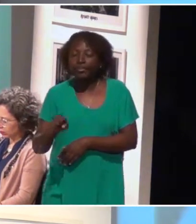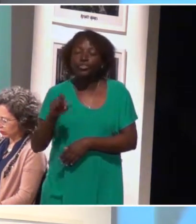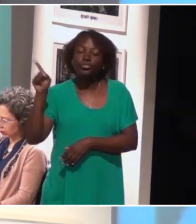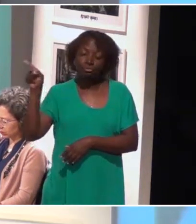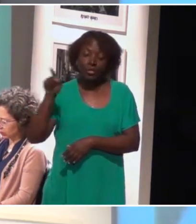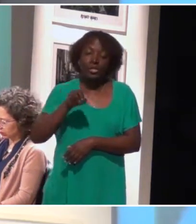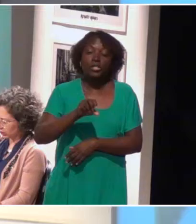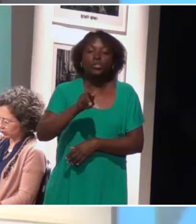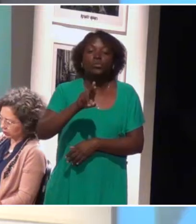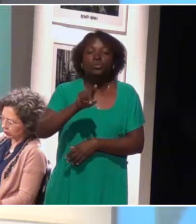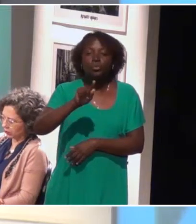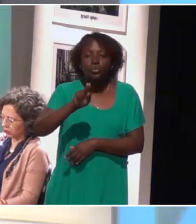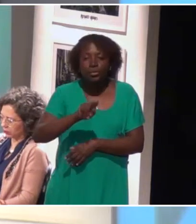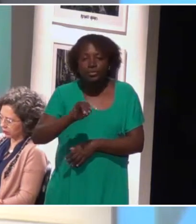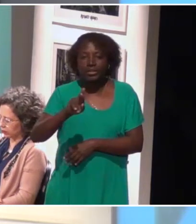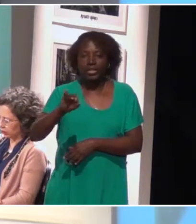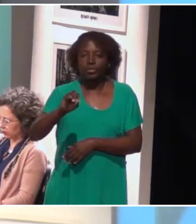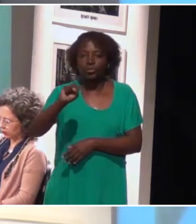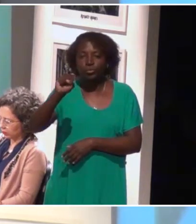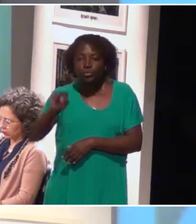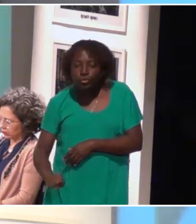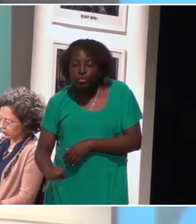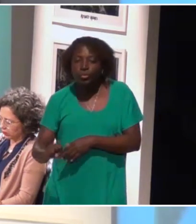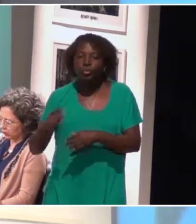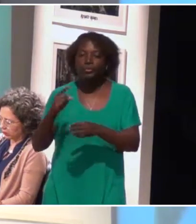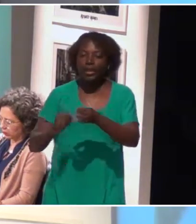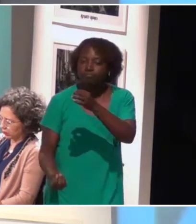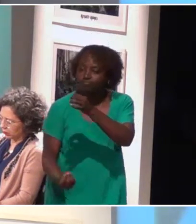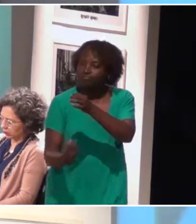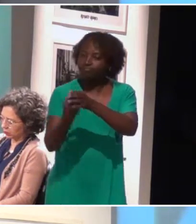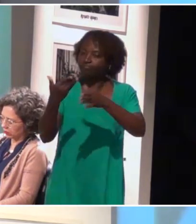que é a segunda maior cidade do Acre, foi inaugurado esse ano.